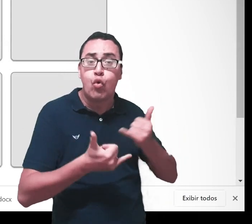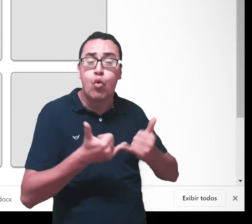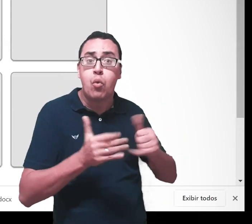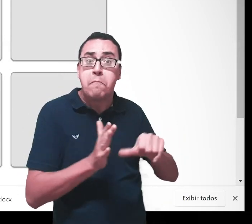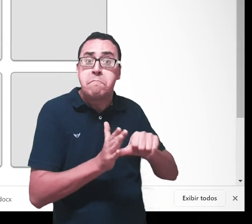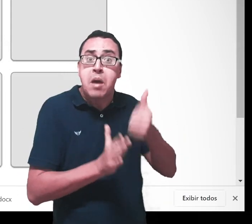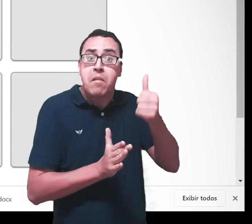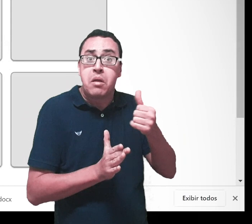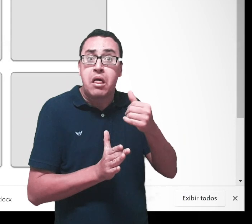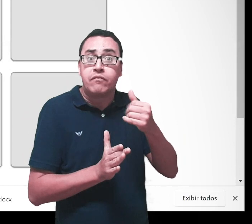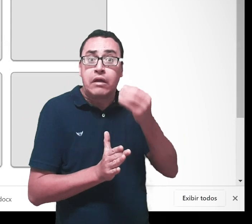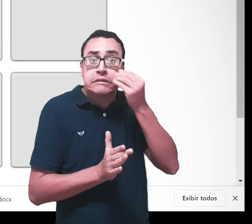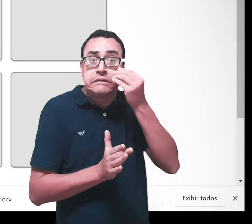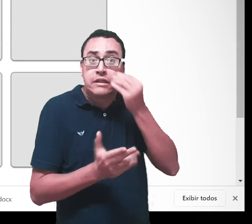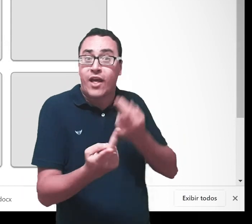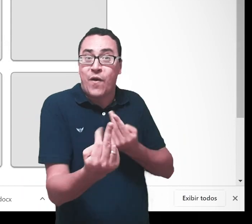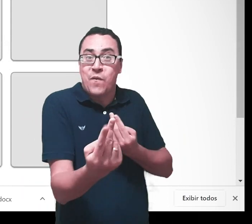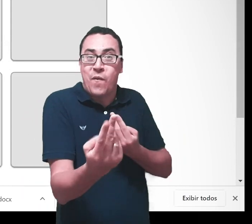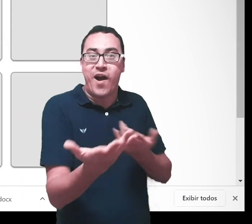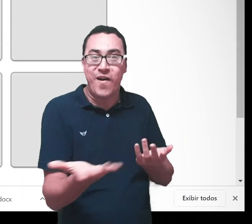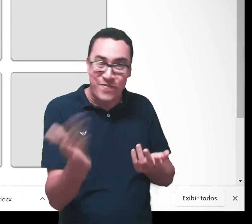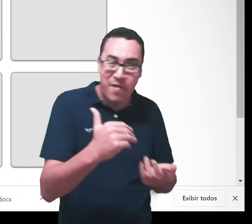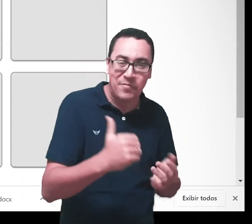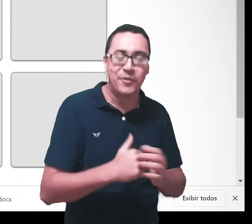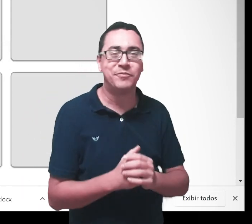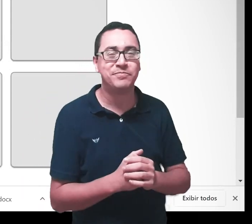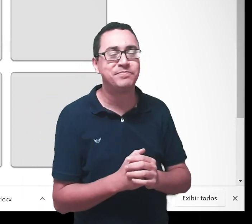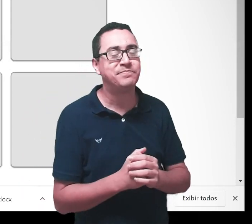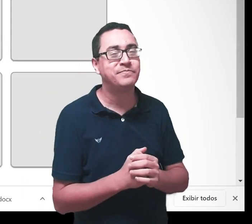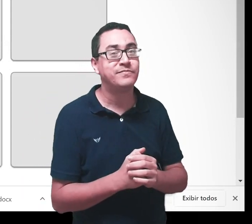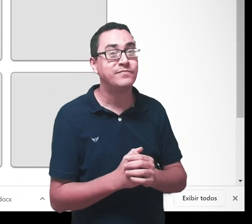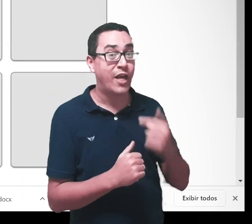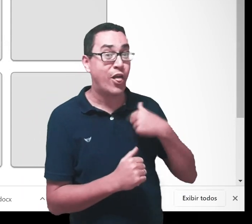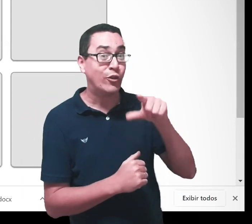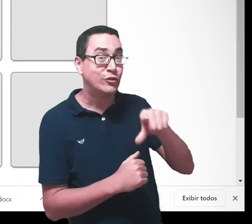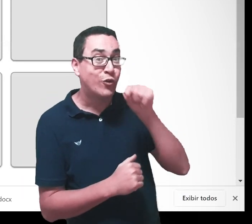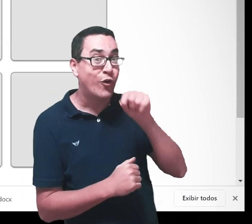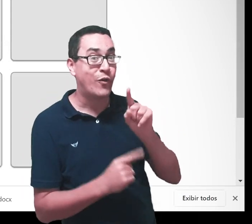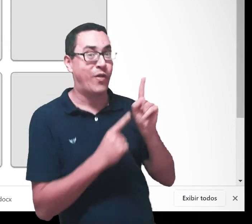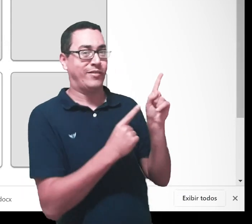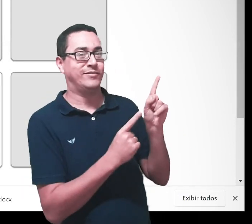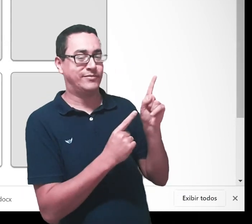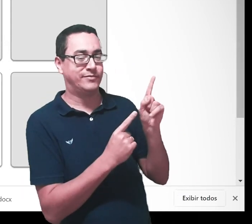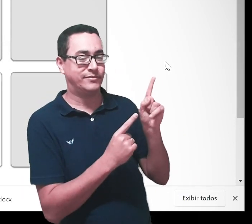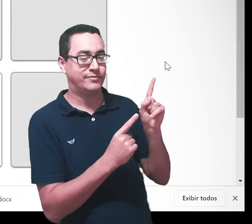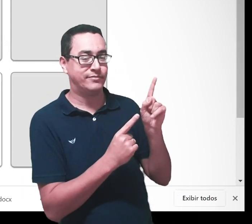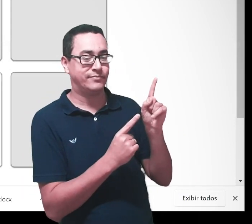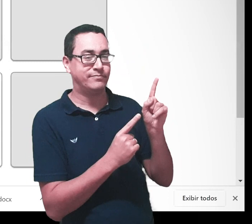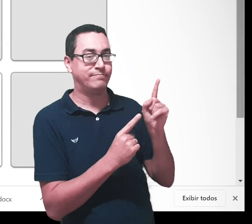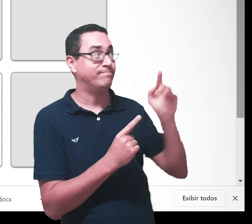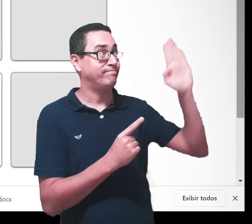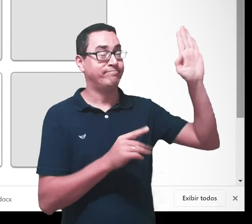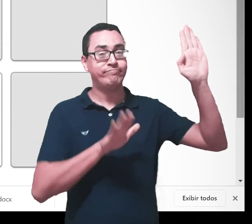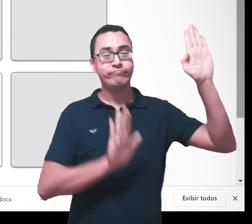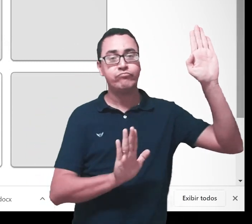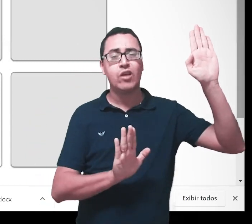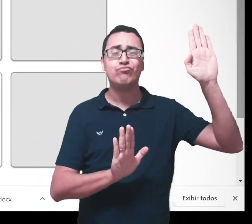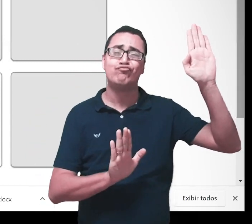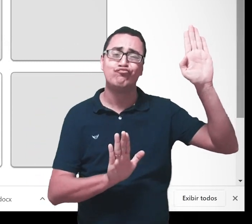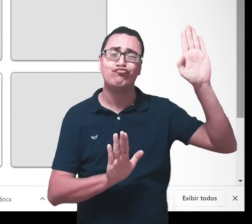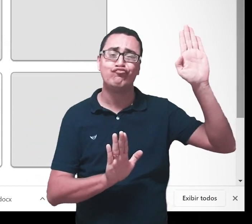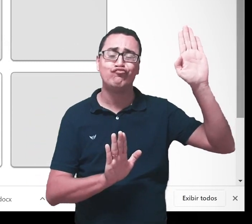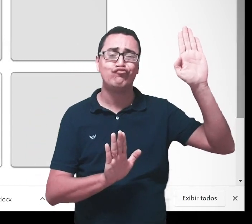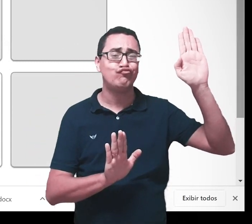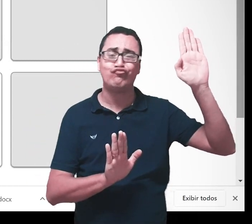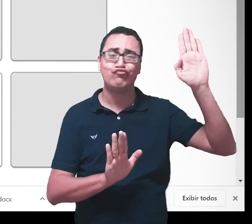experimentando aqui junto com vocês. Vamos tentar? Eu vou escolher essa aqui. Ih, não era a foto